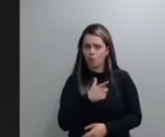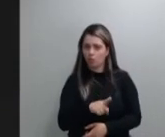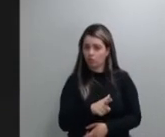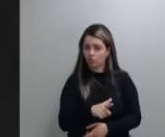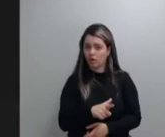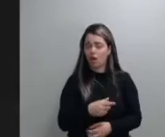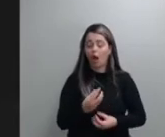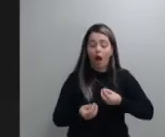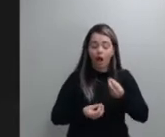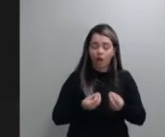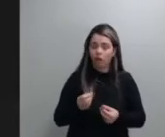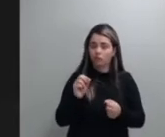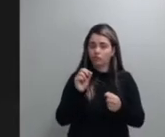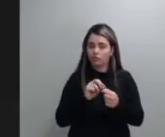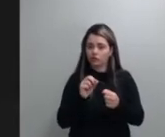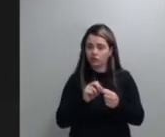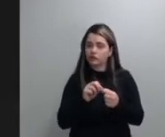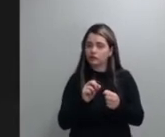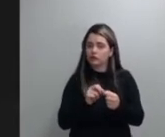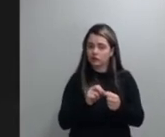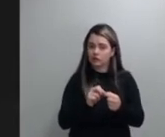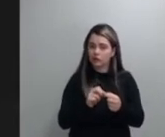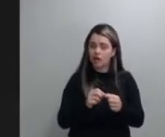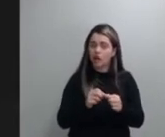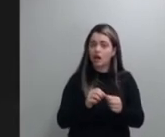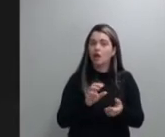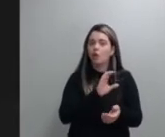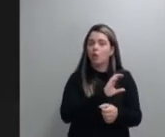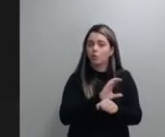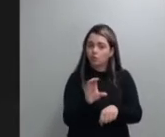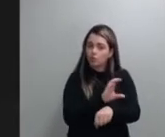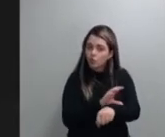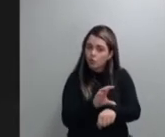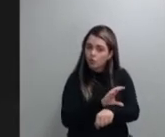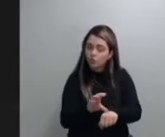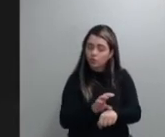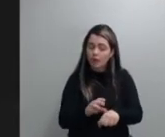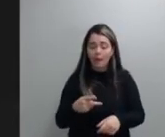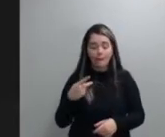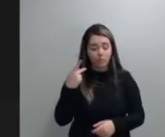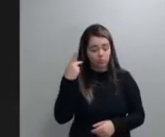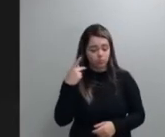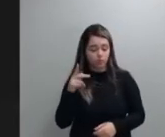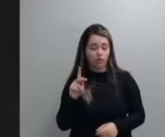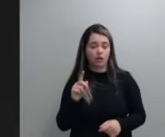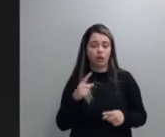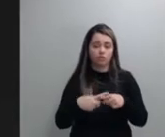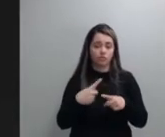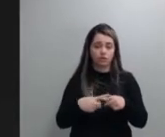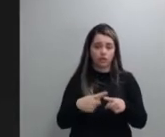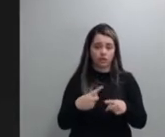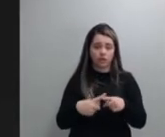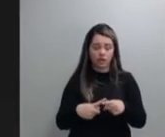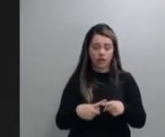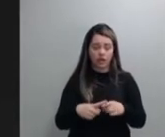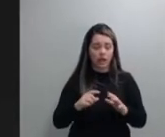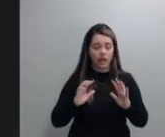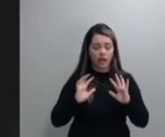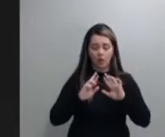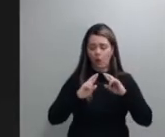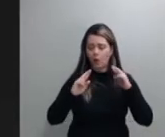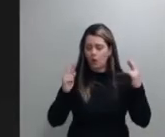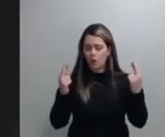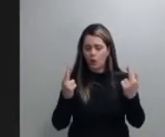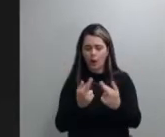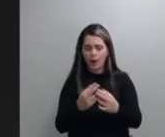adotado pela comissão do concurso. Os recorrentes passaram a sustentar que a concessão da ordem criou um terceiro critério, um